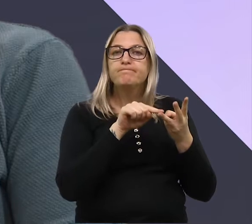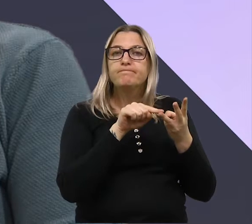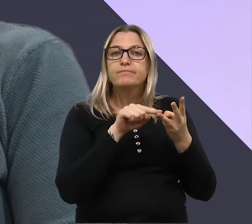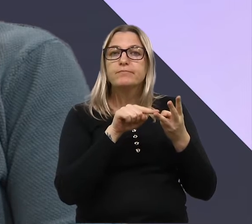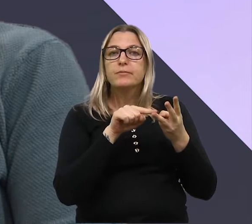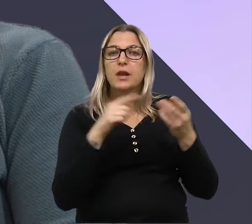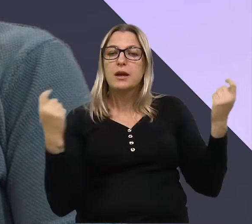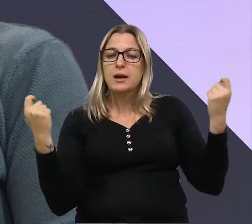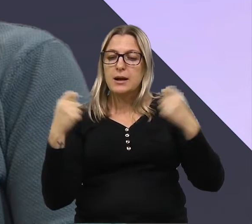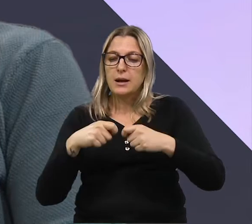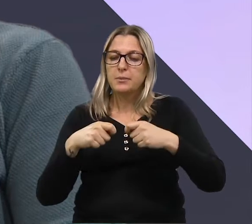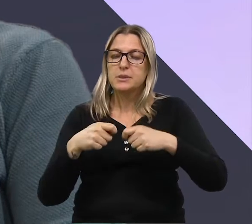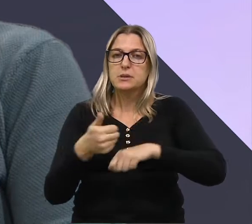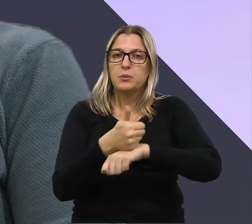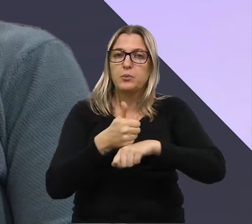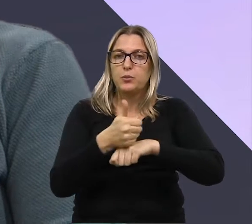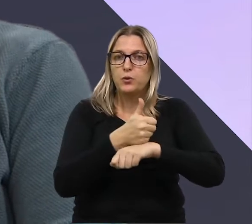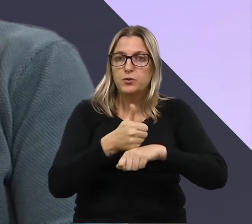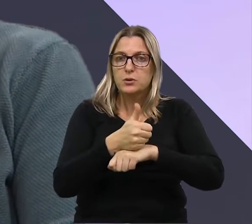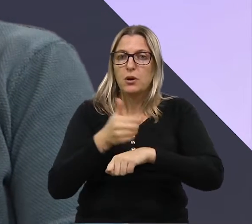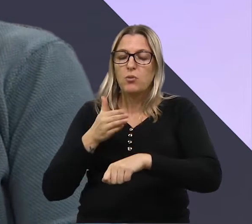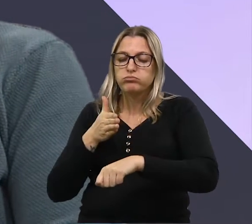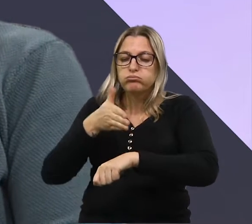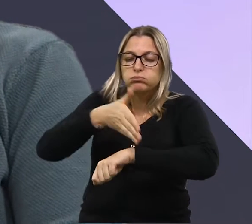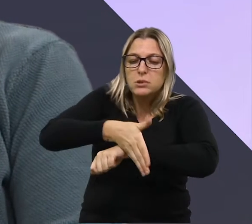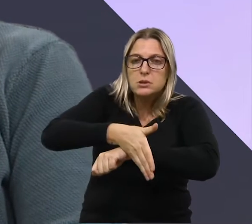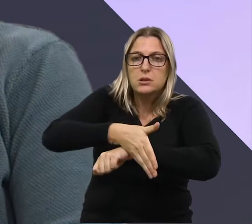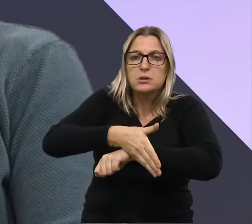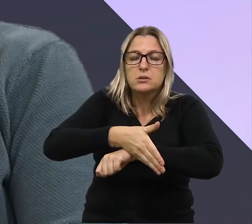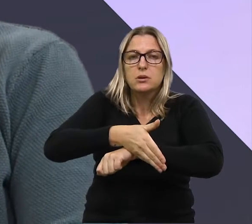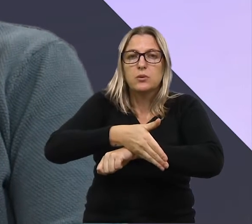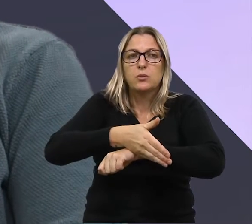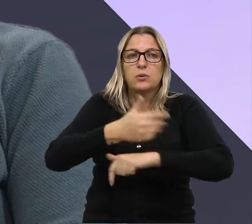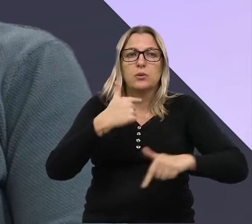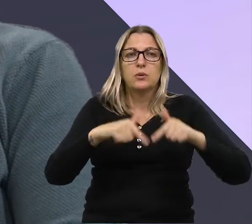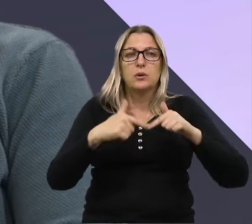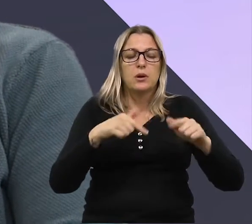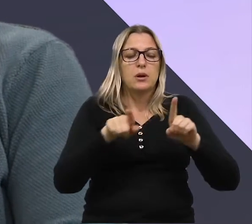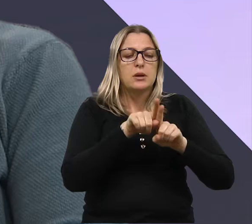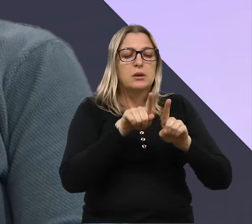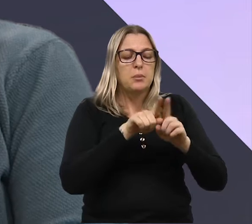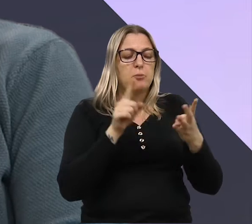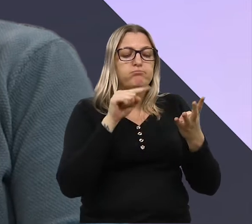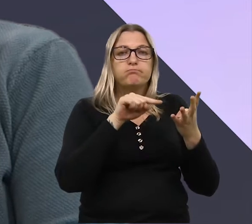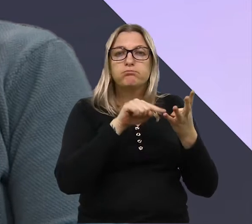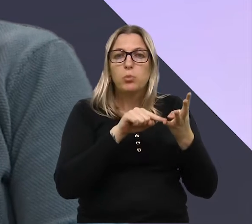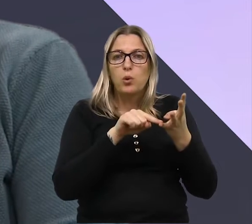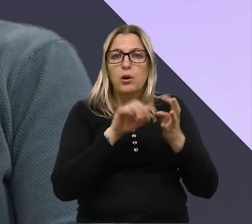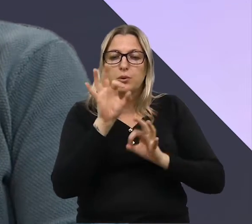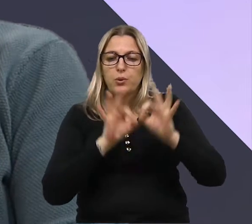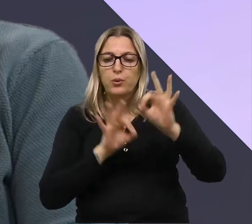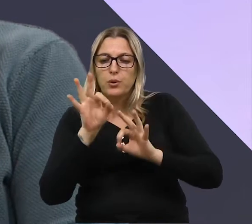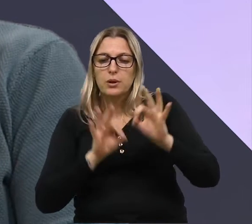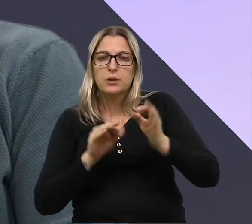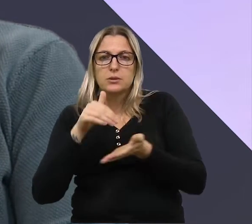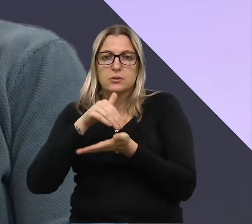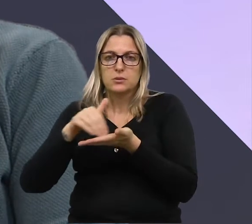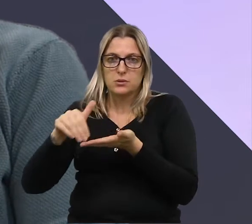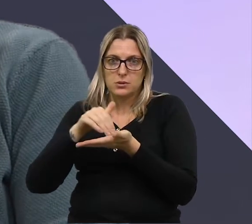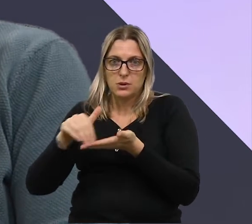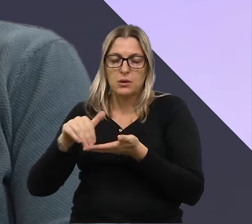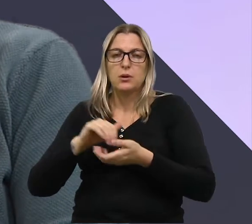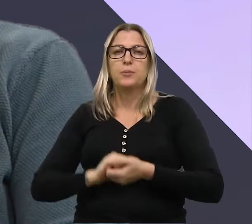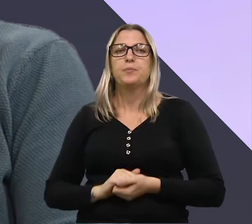profissional e inserção no mercado de trabalho e também a questão a gestão interna do secretaria estão aliado ao